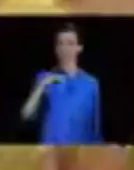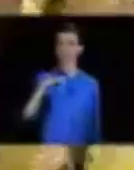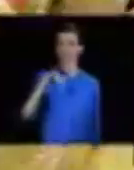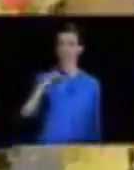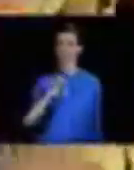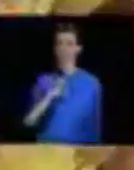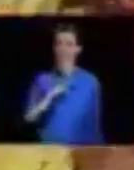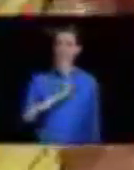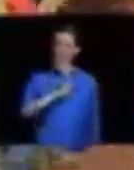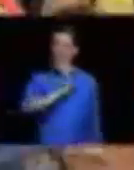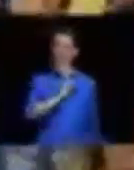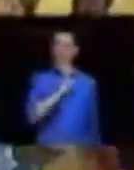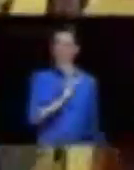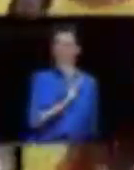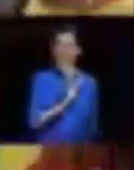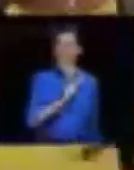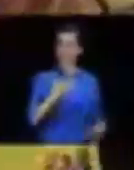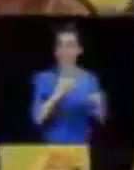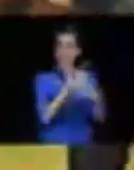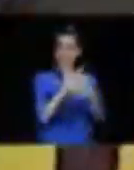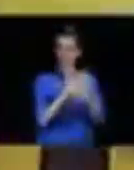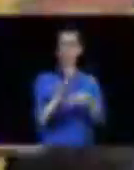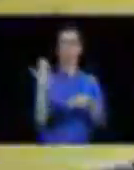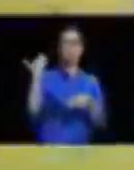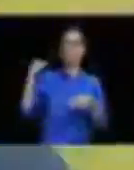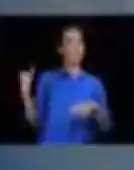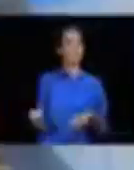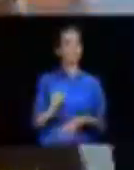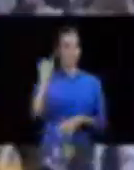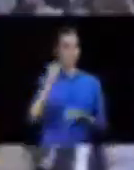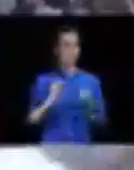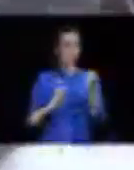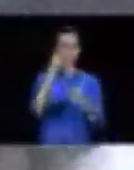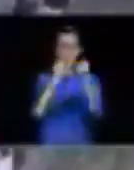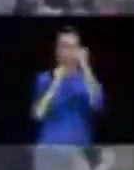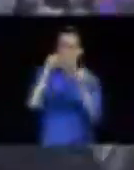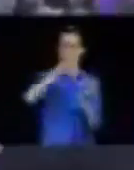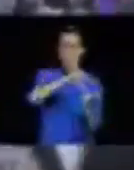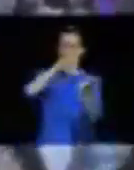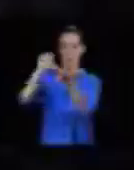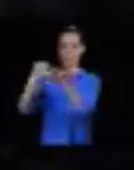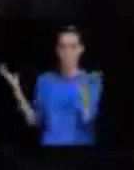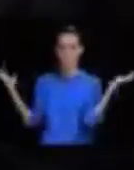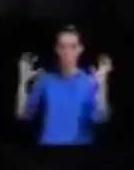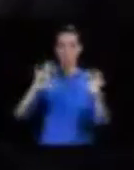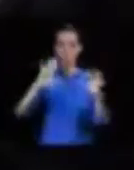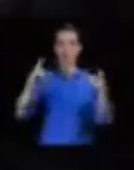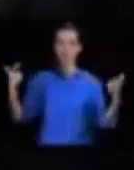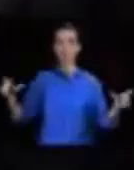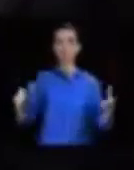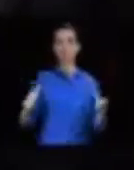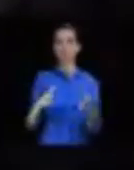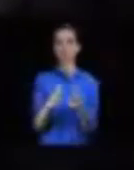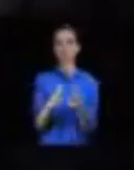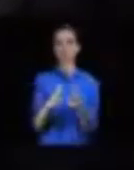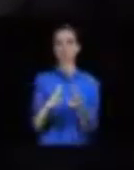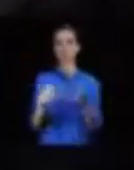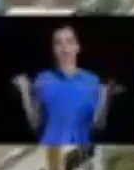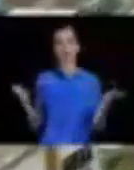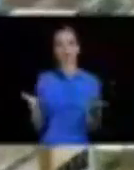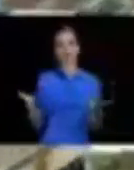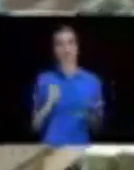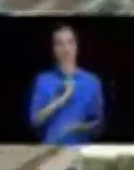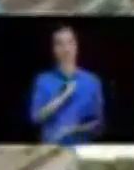Nancy tem São Gonçalo no coração. Uma cidade que já foi importante, abrigou indústrias, polos, mas hoje não é mais a